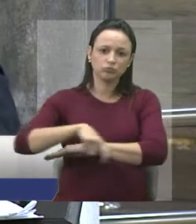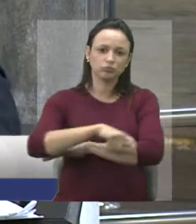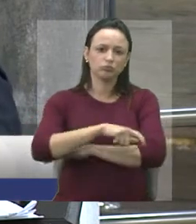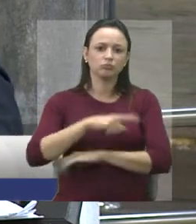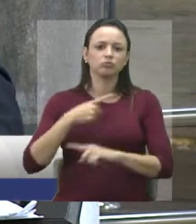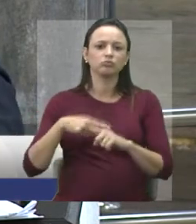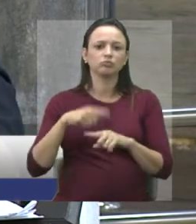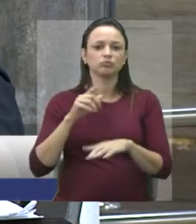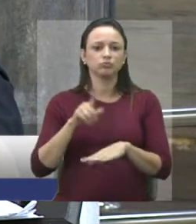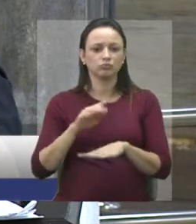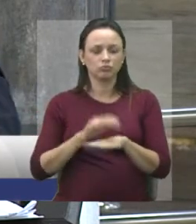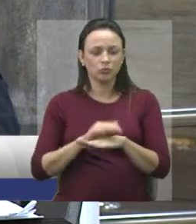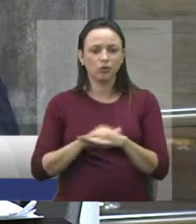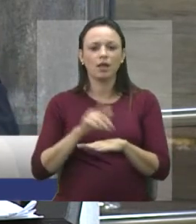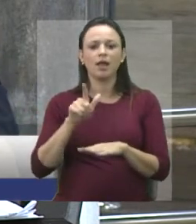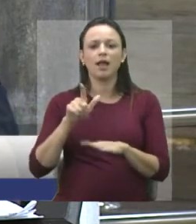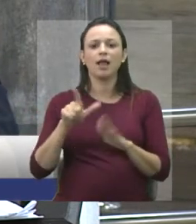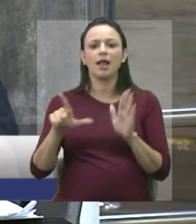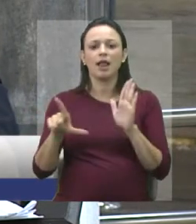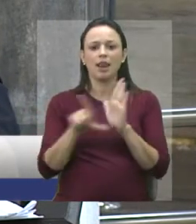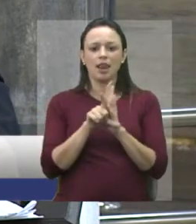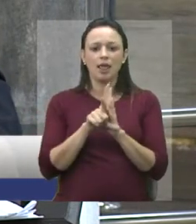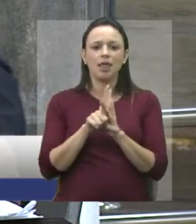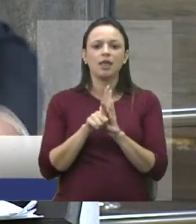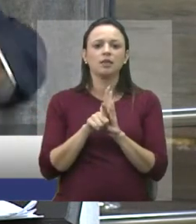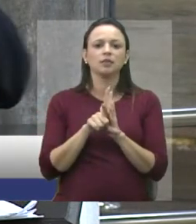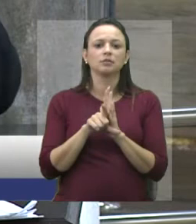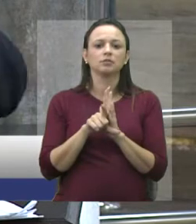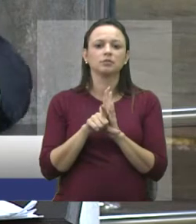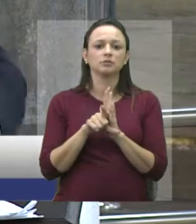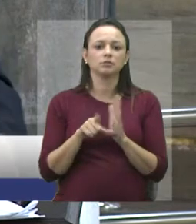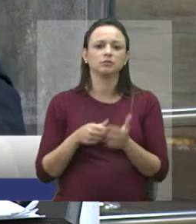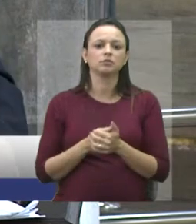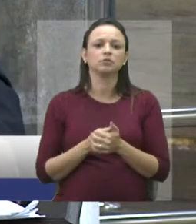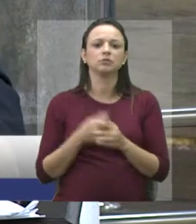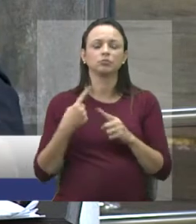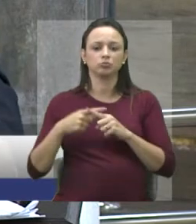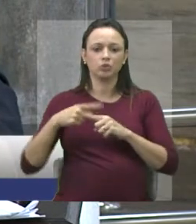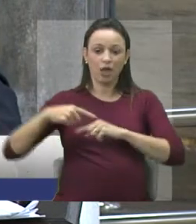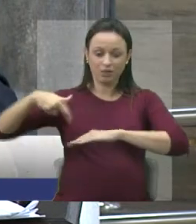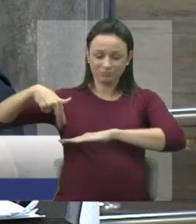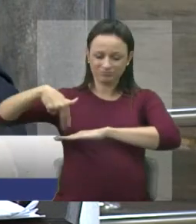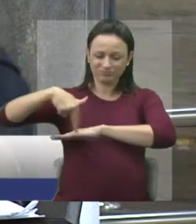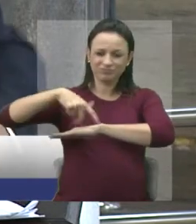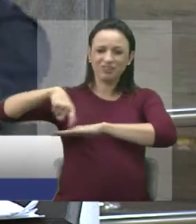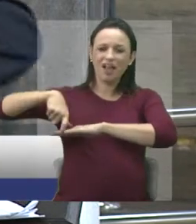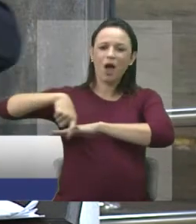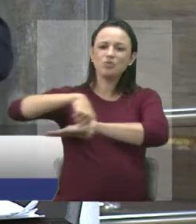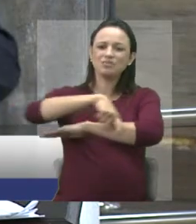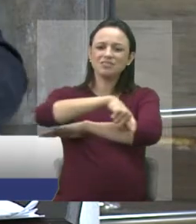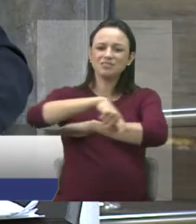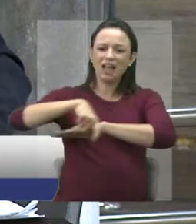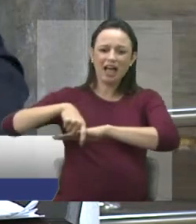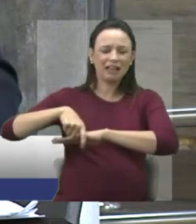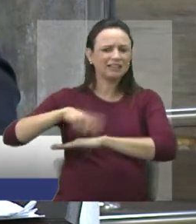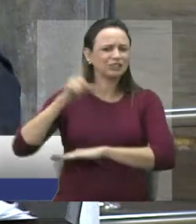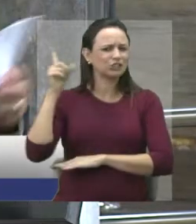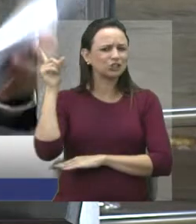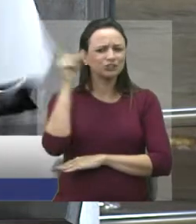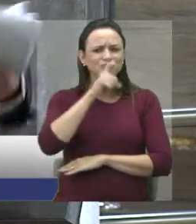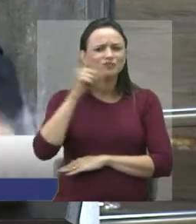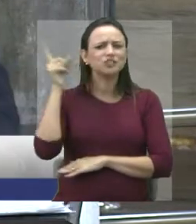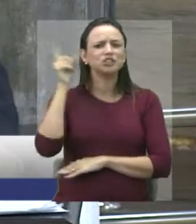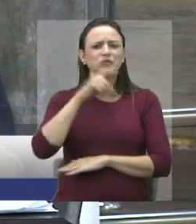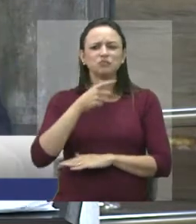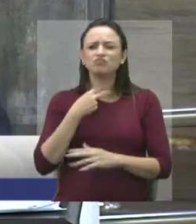da lei, nós estamos batendo firme nessa questão, porque o calçamento da nossa cidade está intransitável e